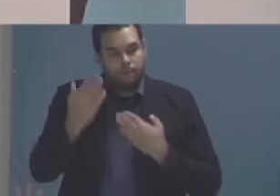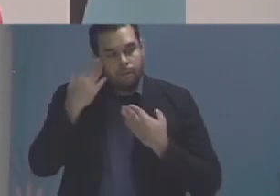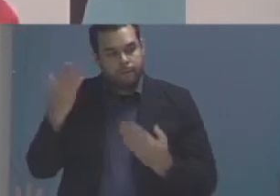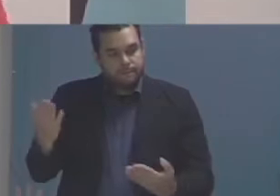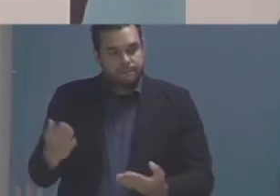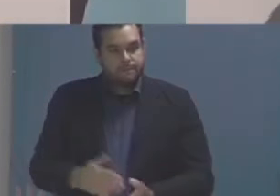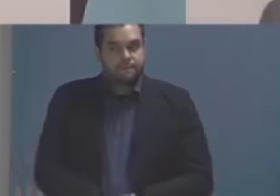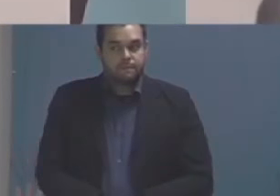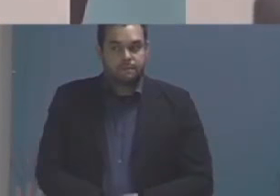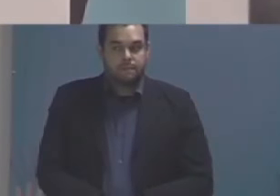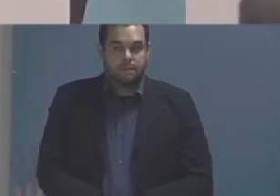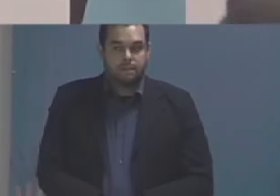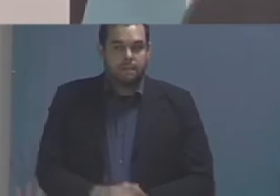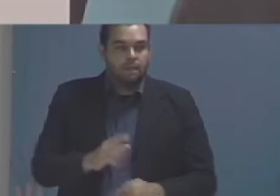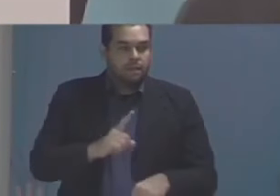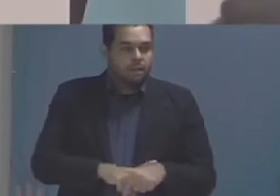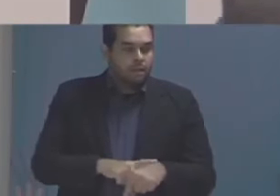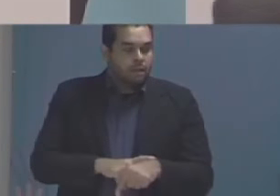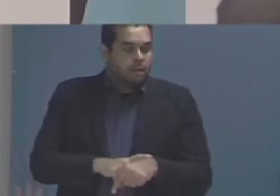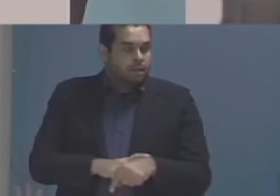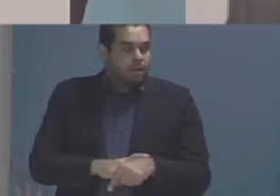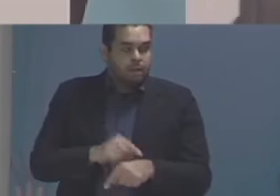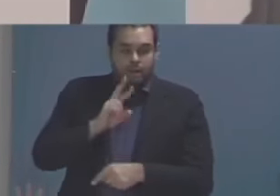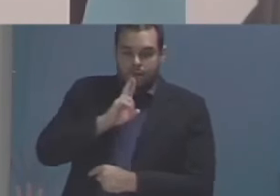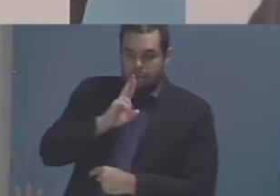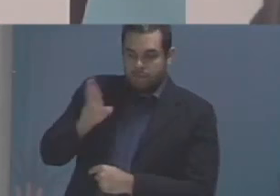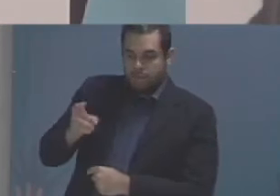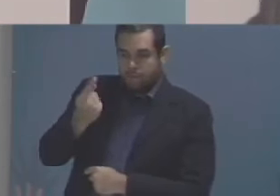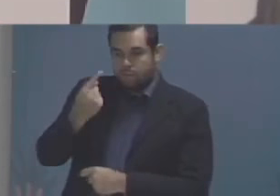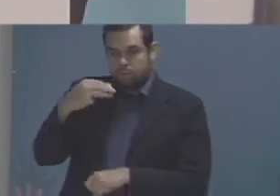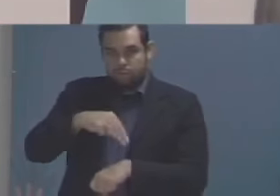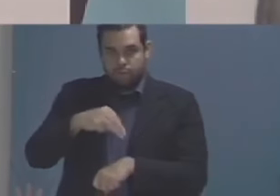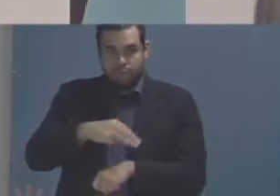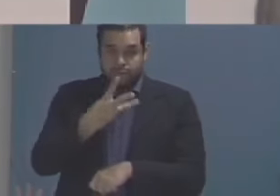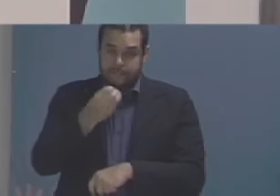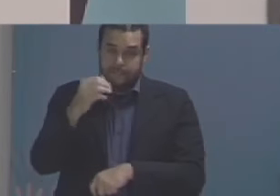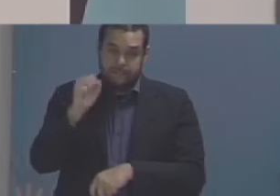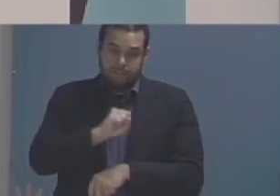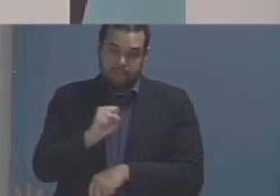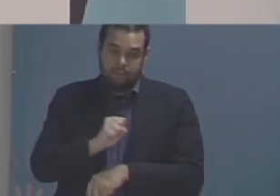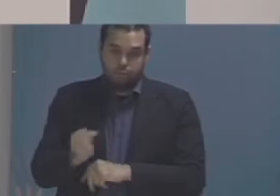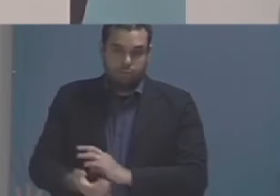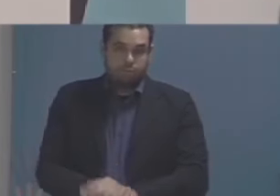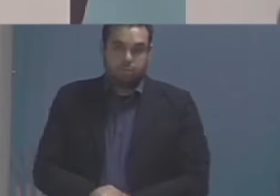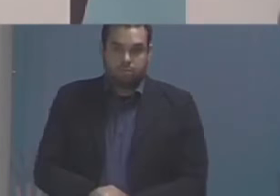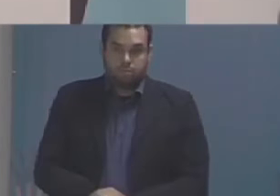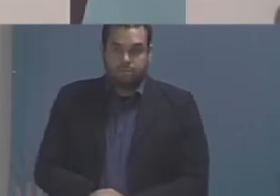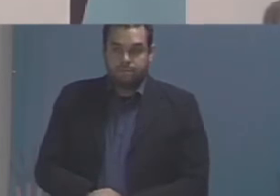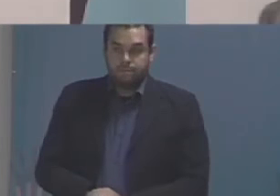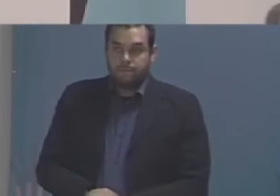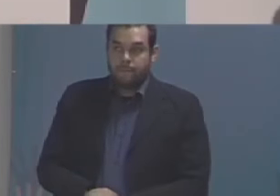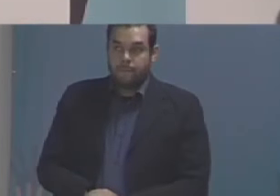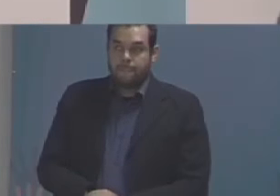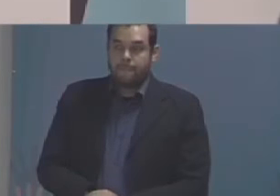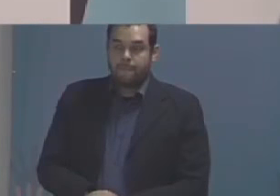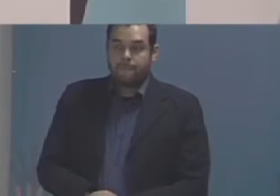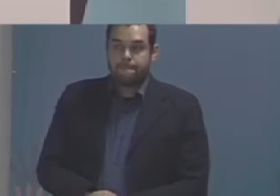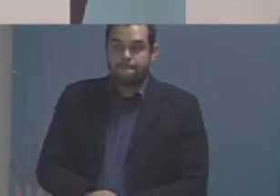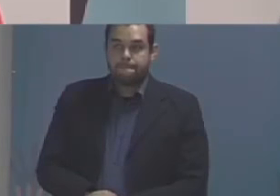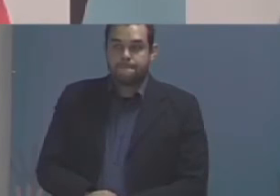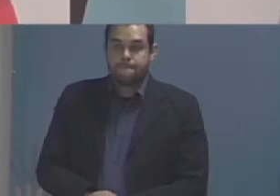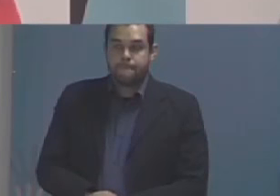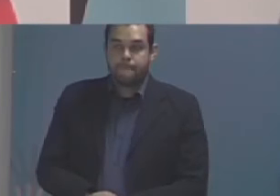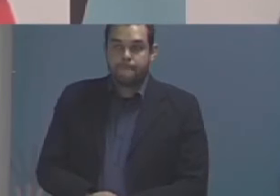Obrigado. Tempo para a réplica, 1 minuto e 30 segundos. Rogério Oliveira, por favor, chapa 22.